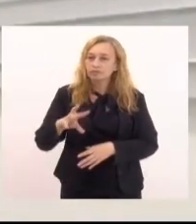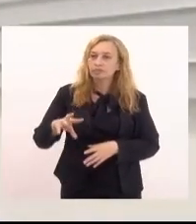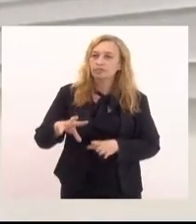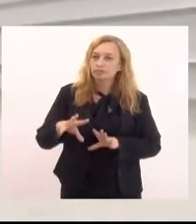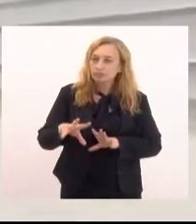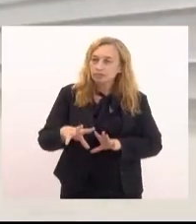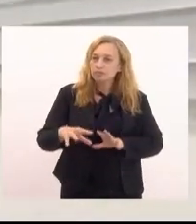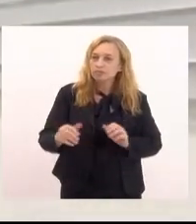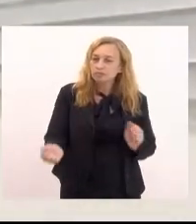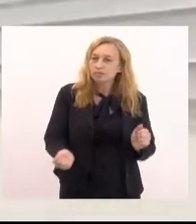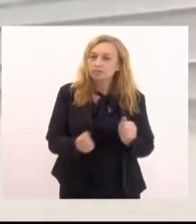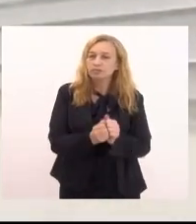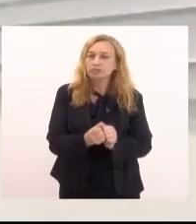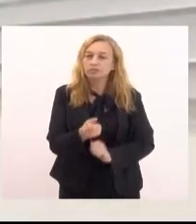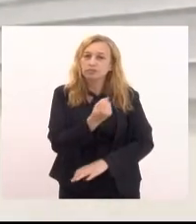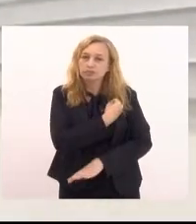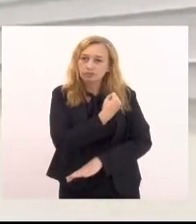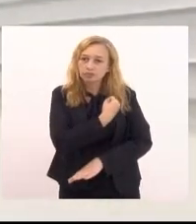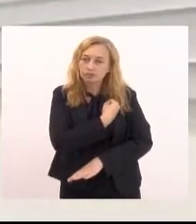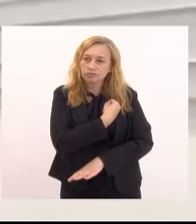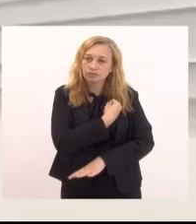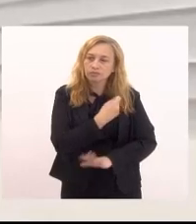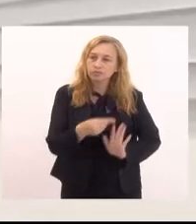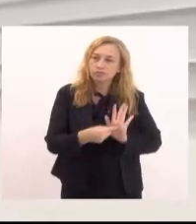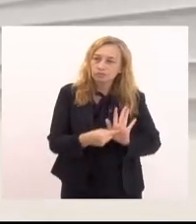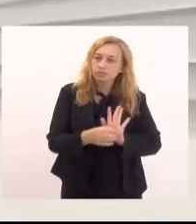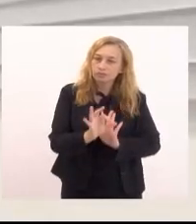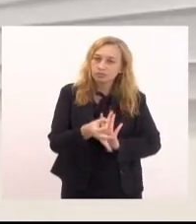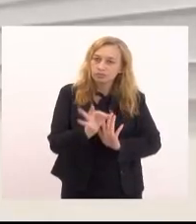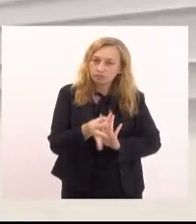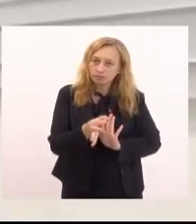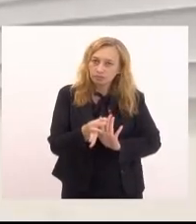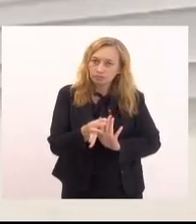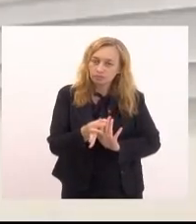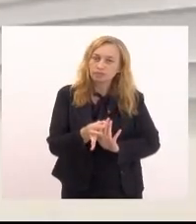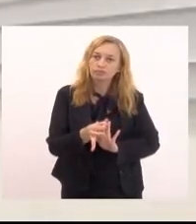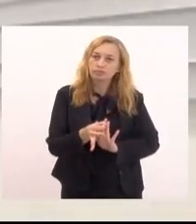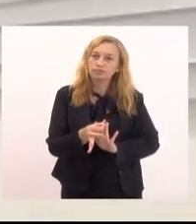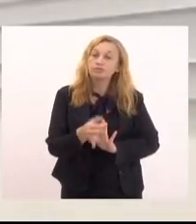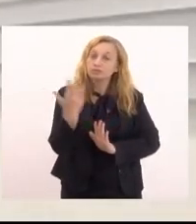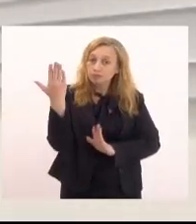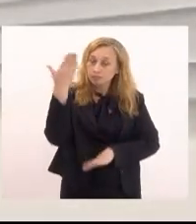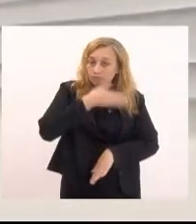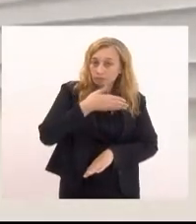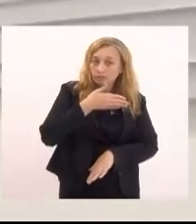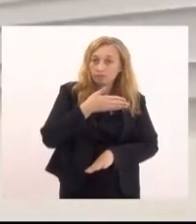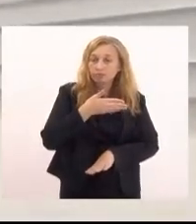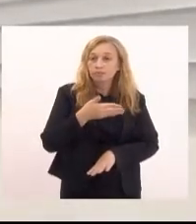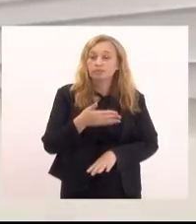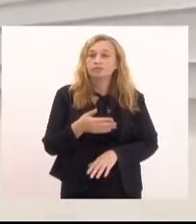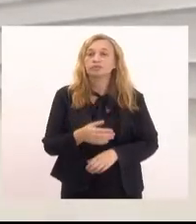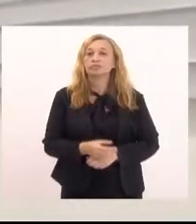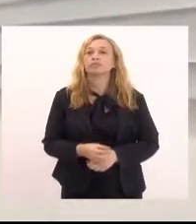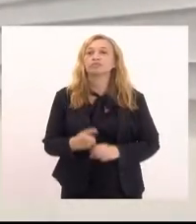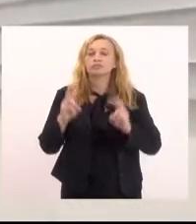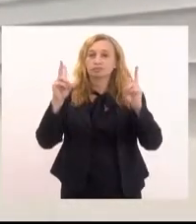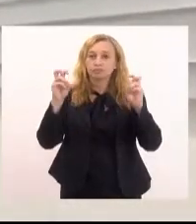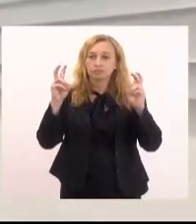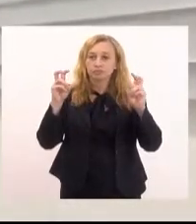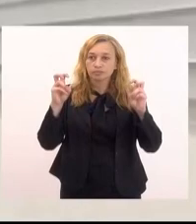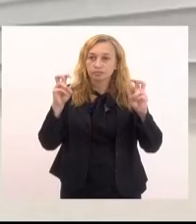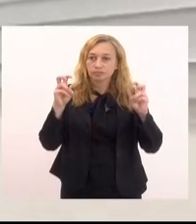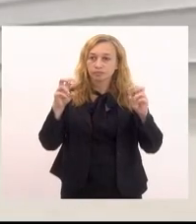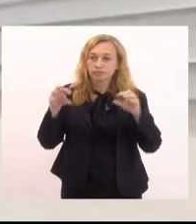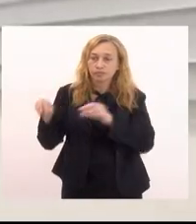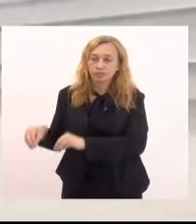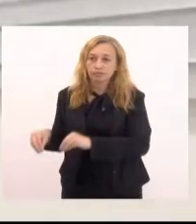desses levantamentos para que seja produzido, de fato, dados e estatísticas que comprovem a situação da imigração no Rio, e aí